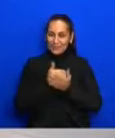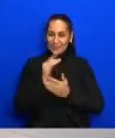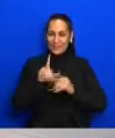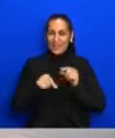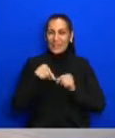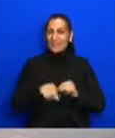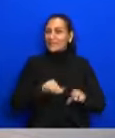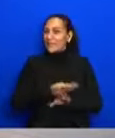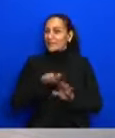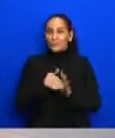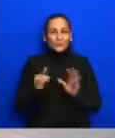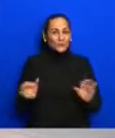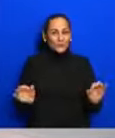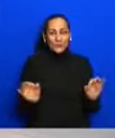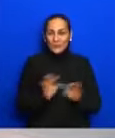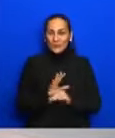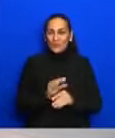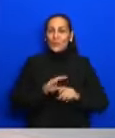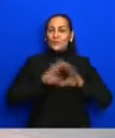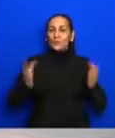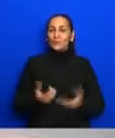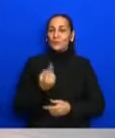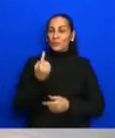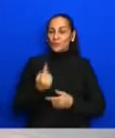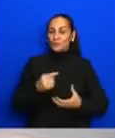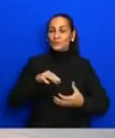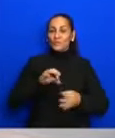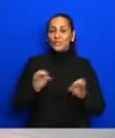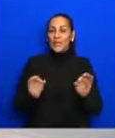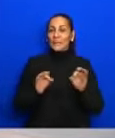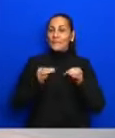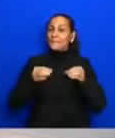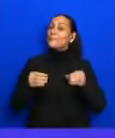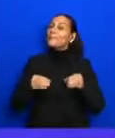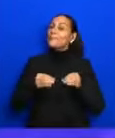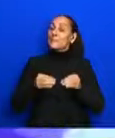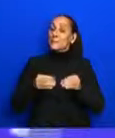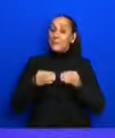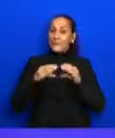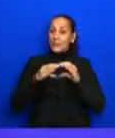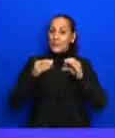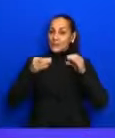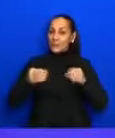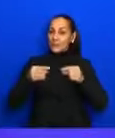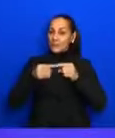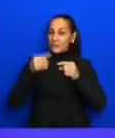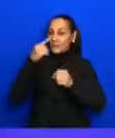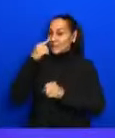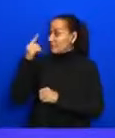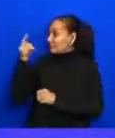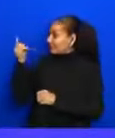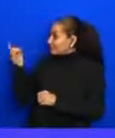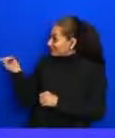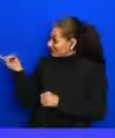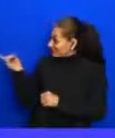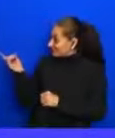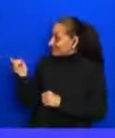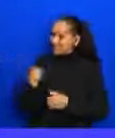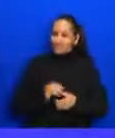o sorteio. Por aqui está tudo pronto. Nosso globo número 1 está preparado. Bolas posicionadas.